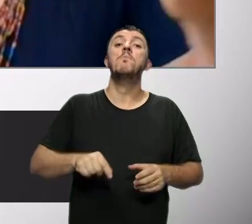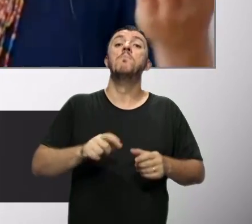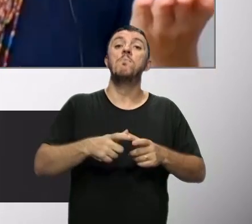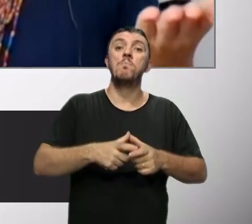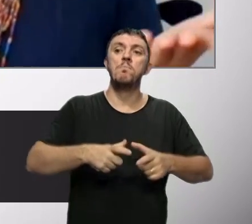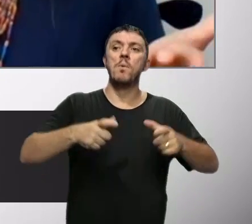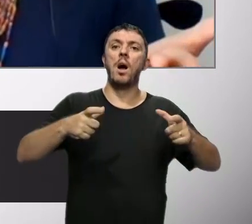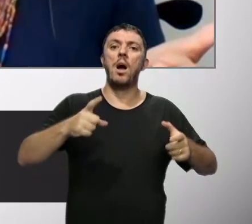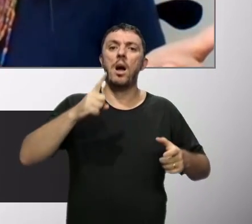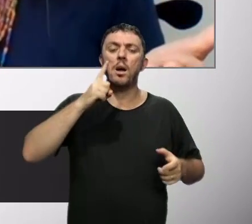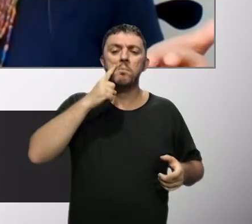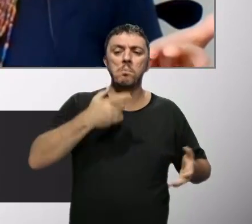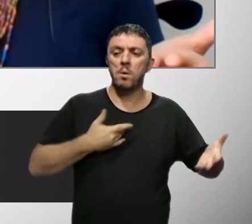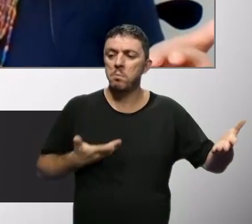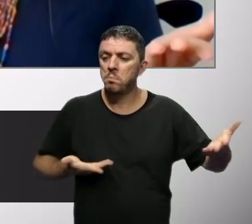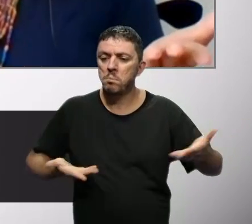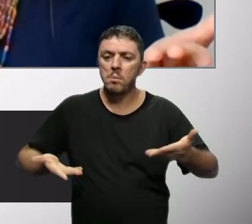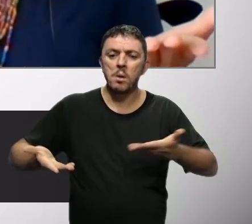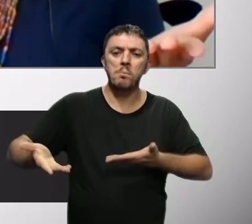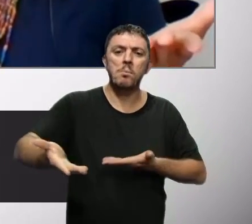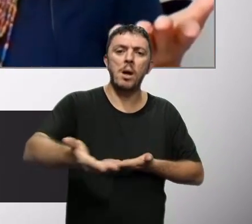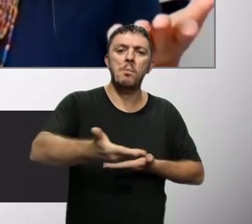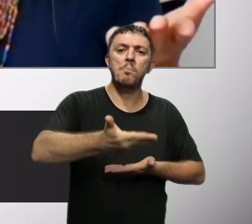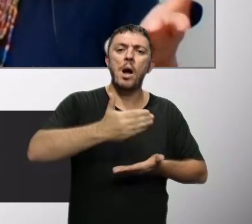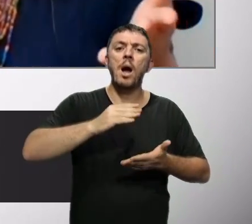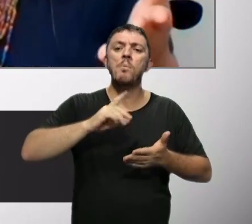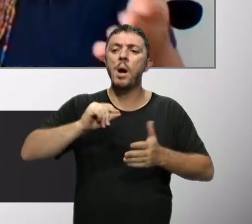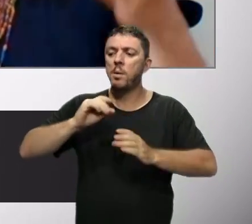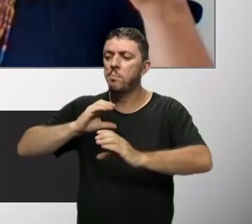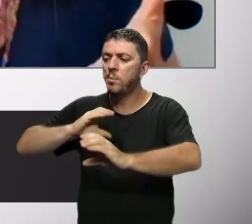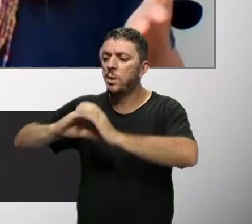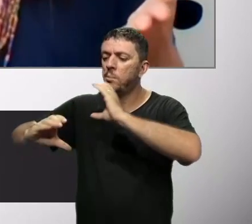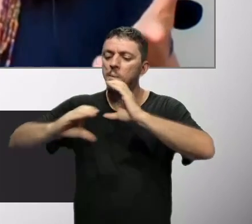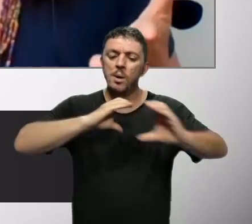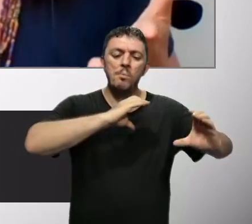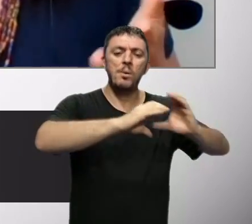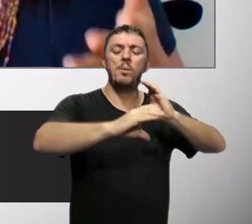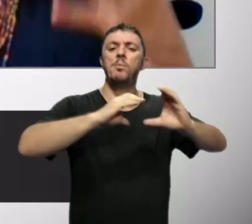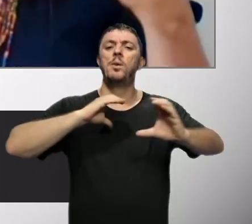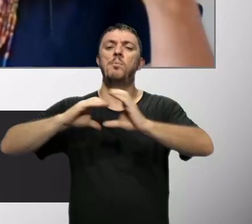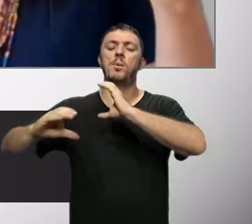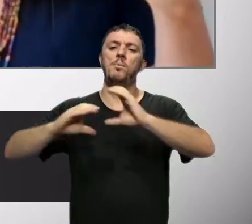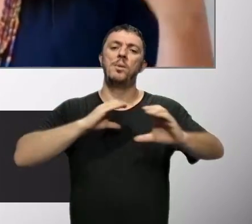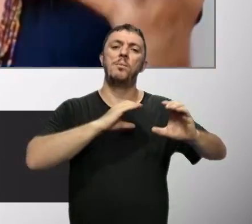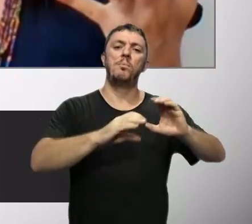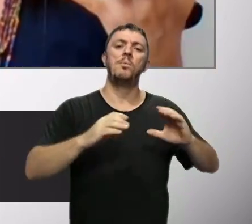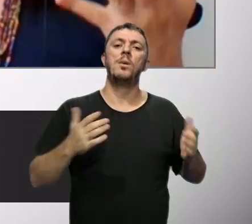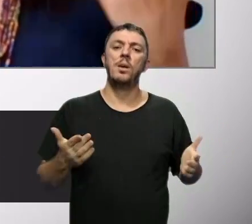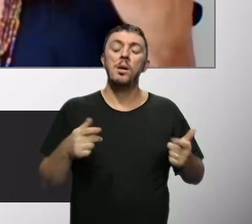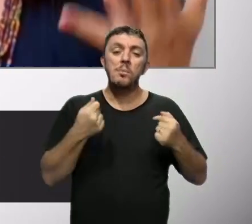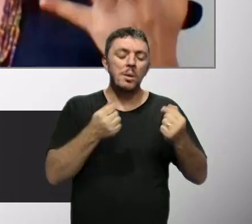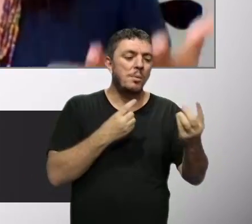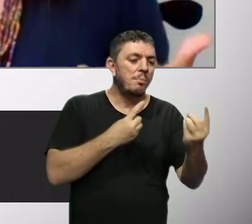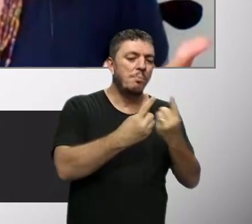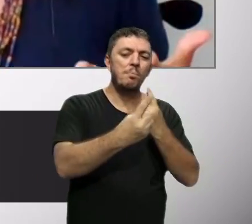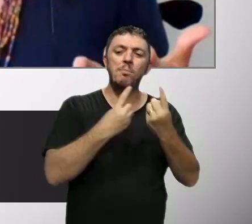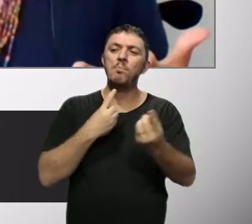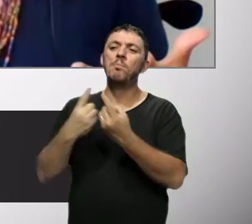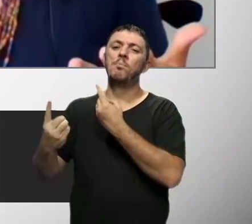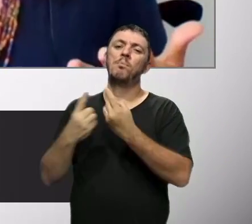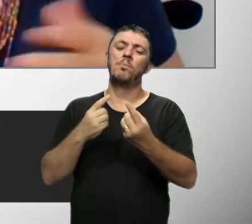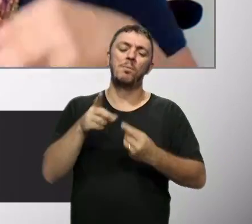abrir mais diálogos com os professores e professoras, né? Porque se isso não está acontecendo, a gente precisa